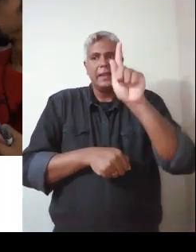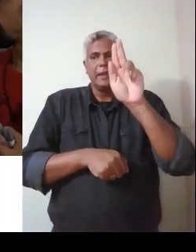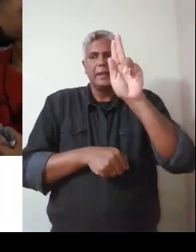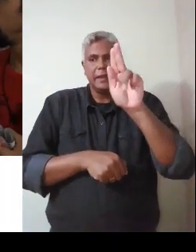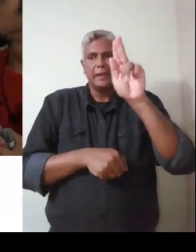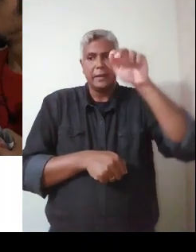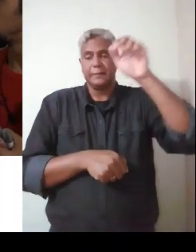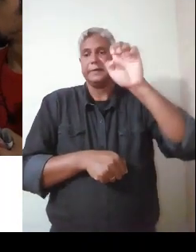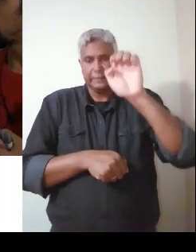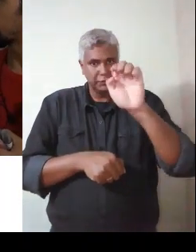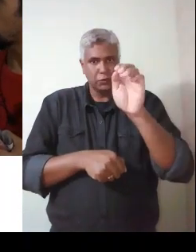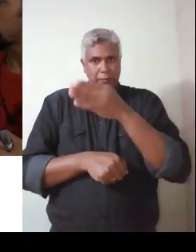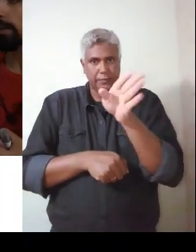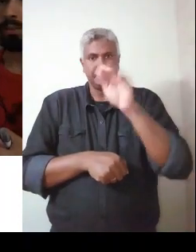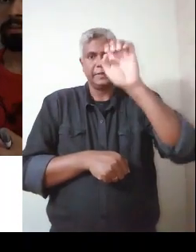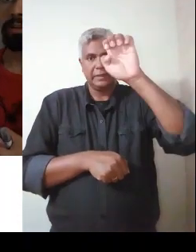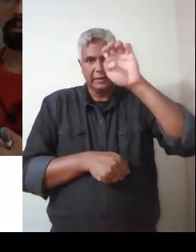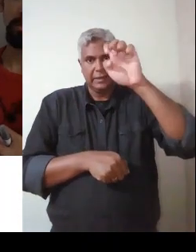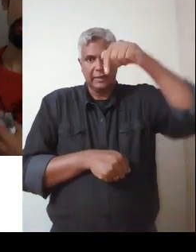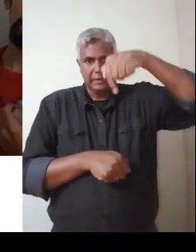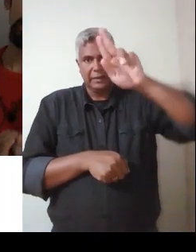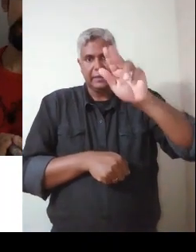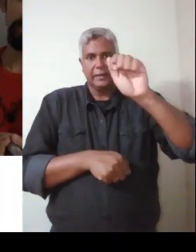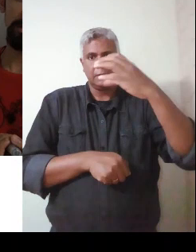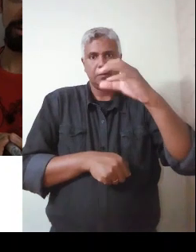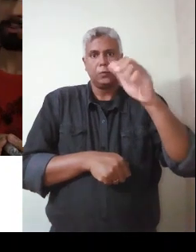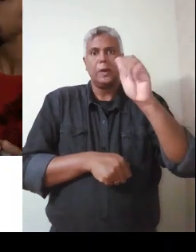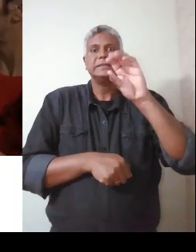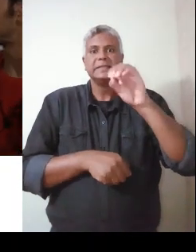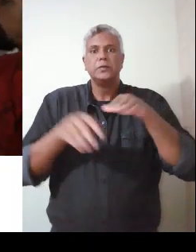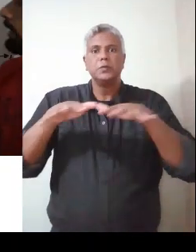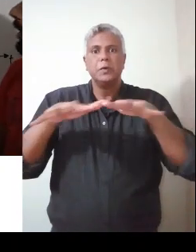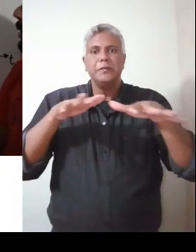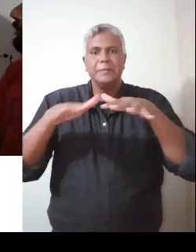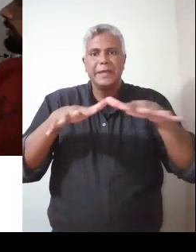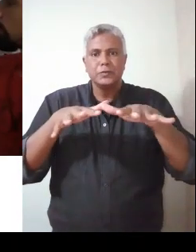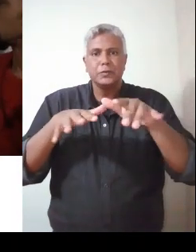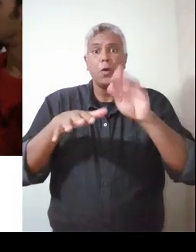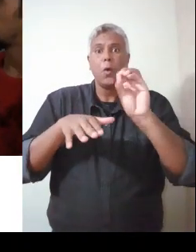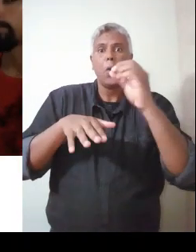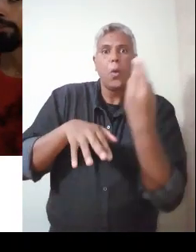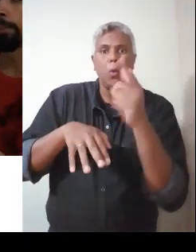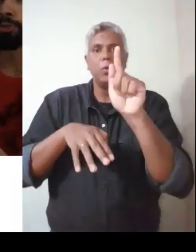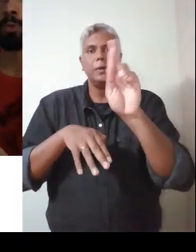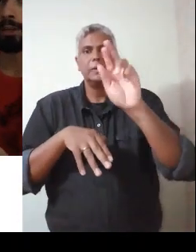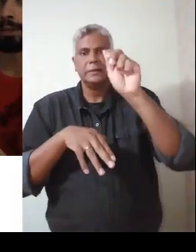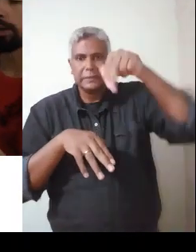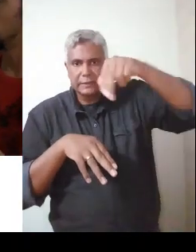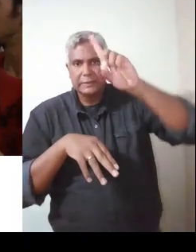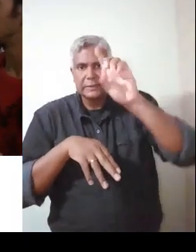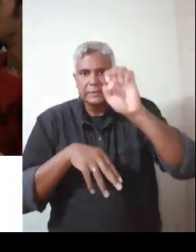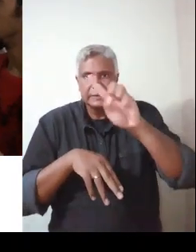definição partindo da própria grandeza de velocidade, onde nós observamos no